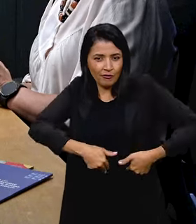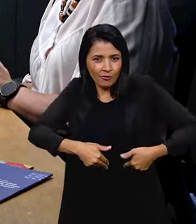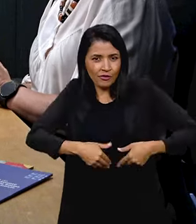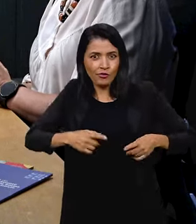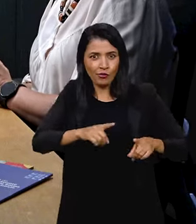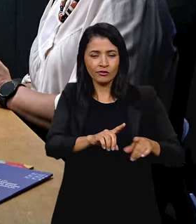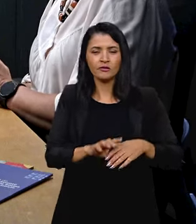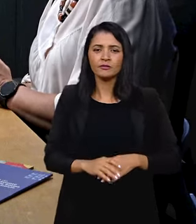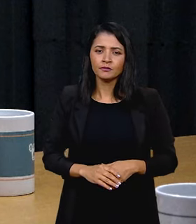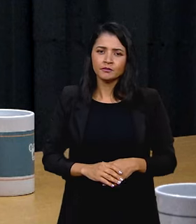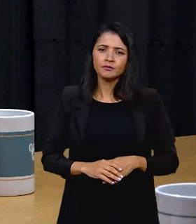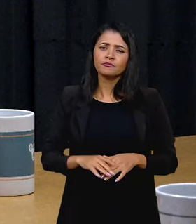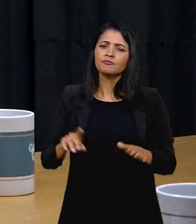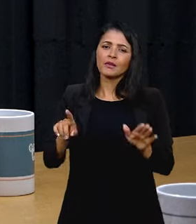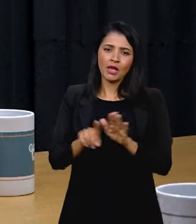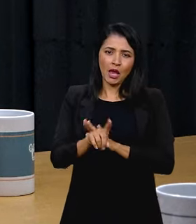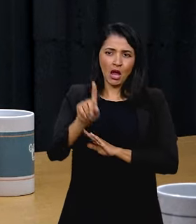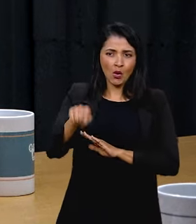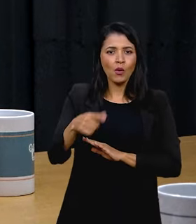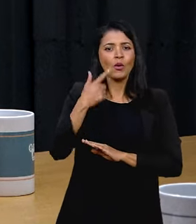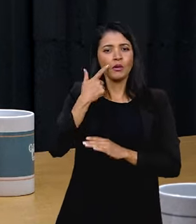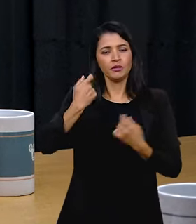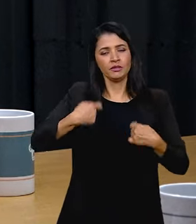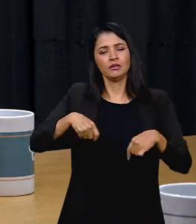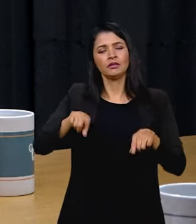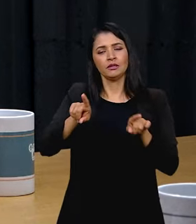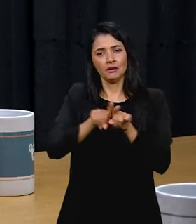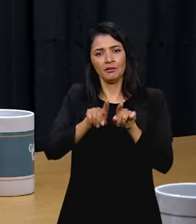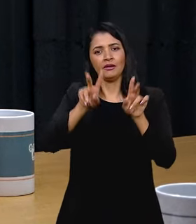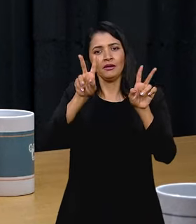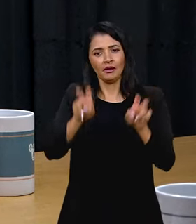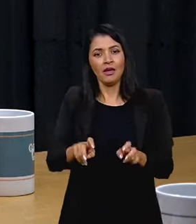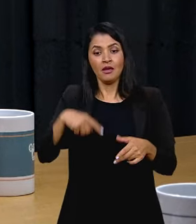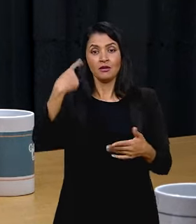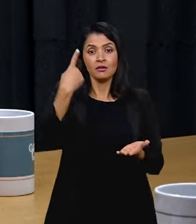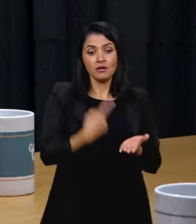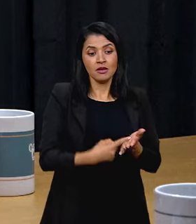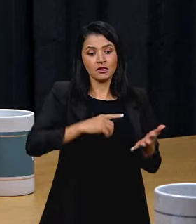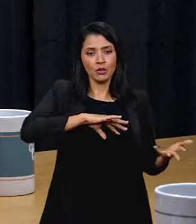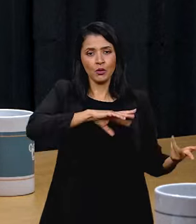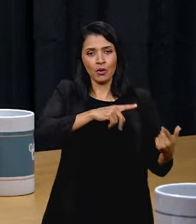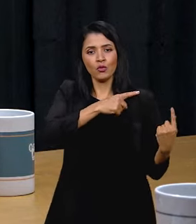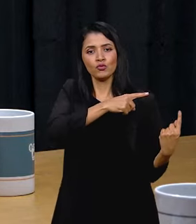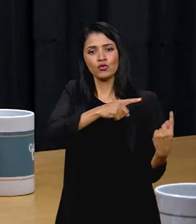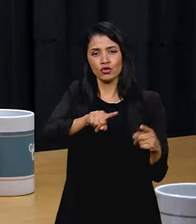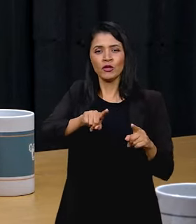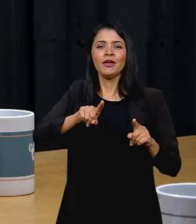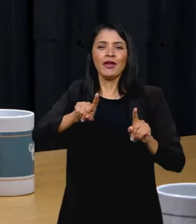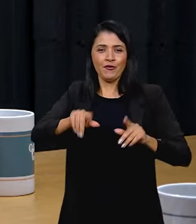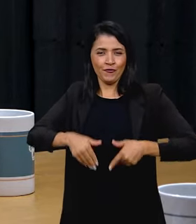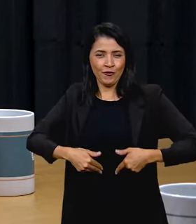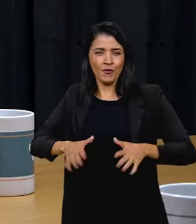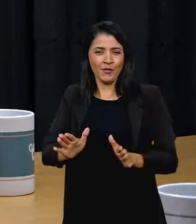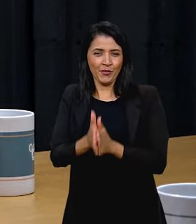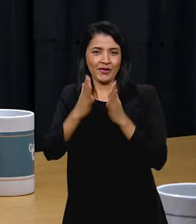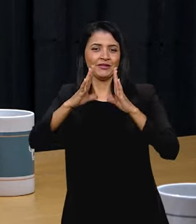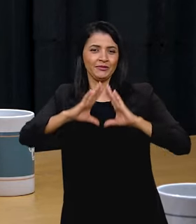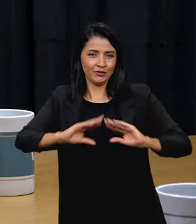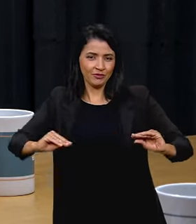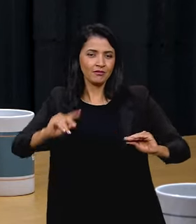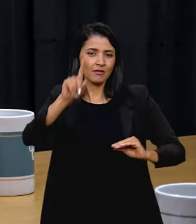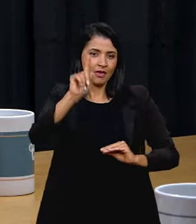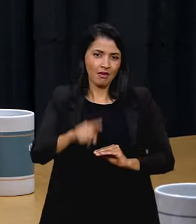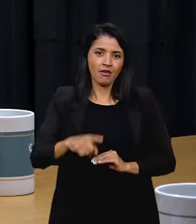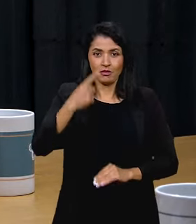fome né secretária agora nesse papo a gente não pode deixar de falar sobre a aliança global de combate à fome e à pobreza